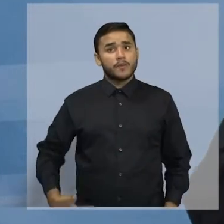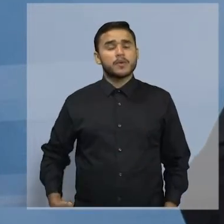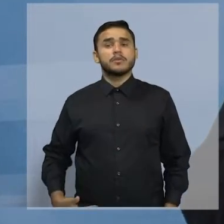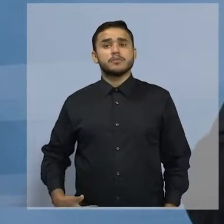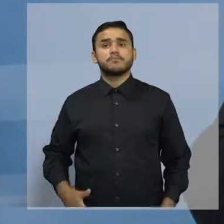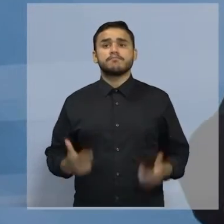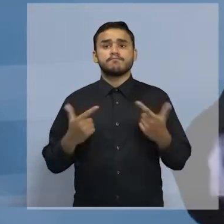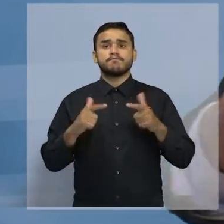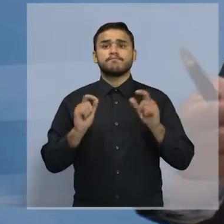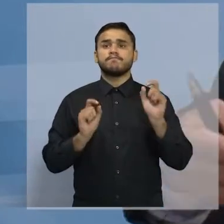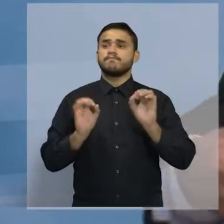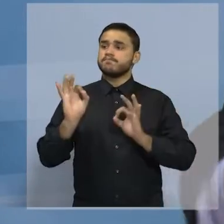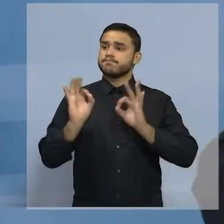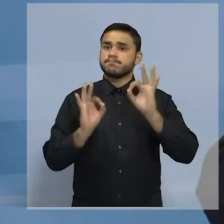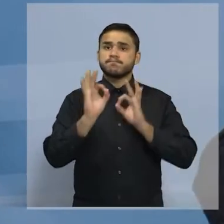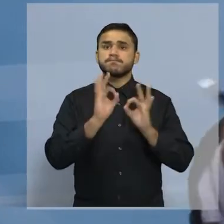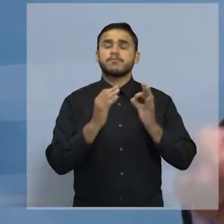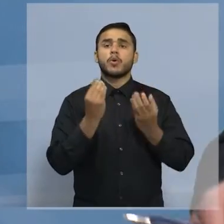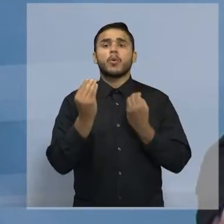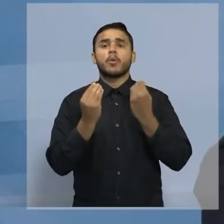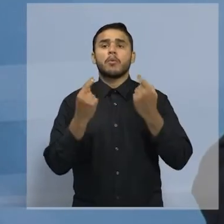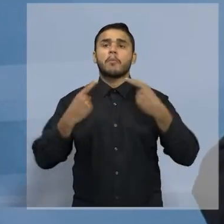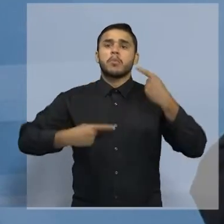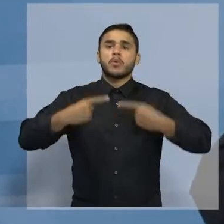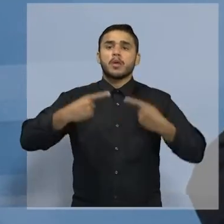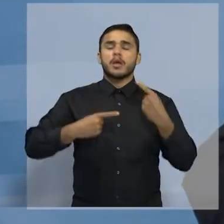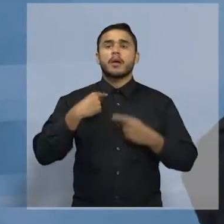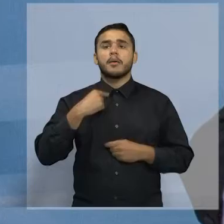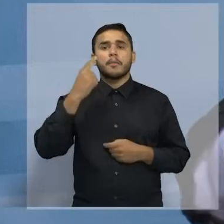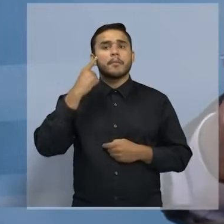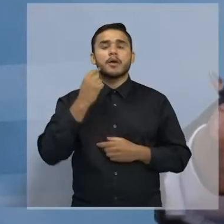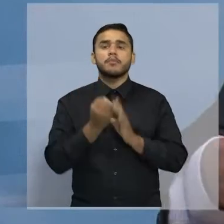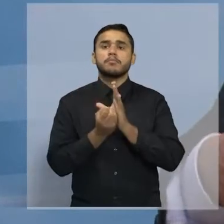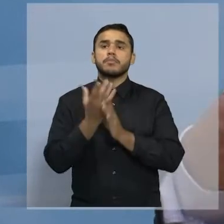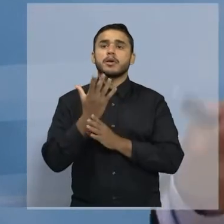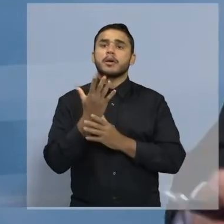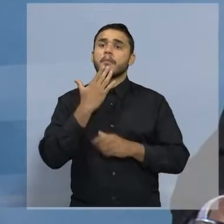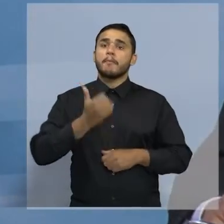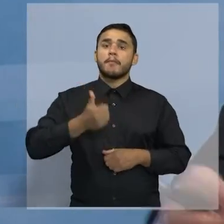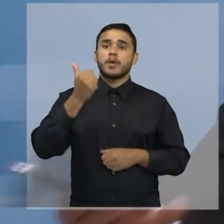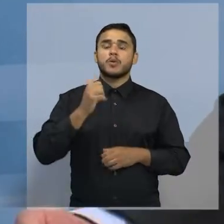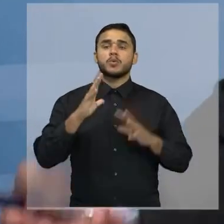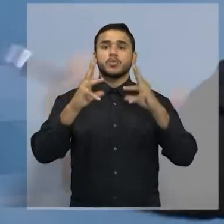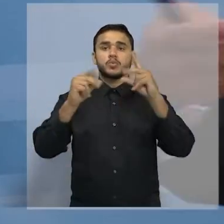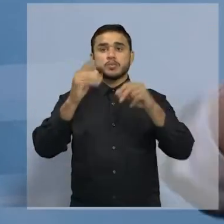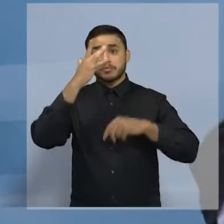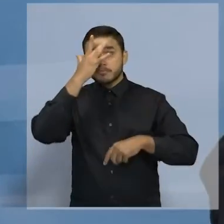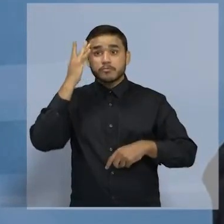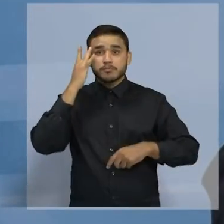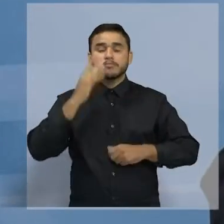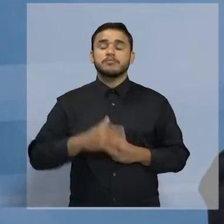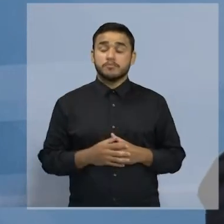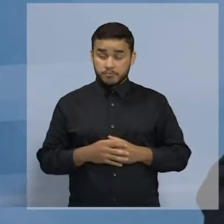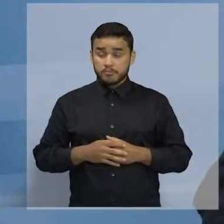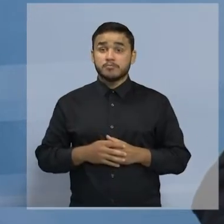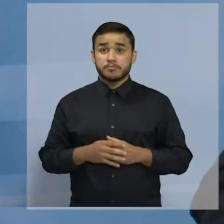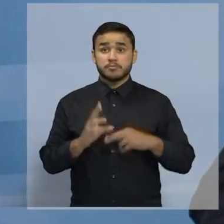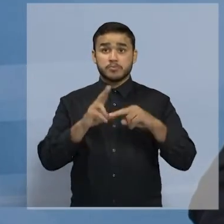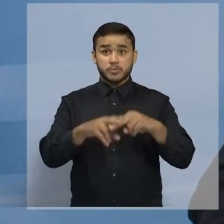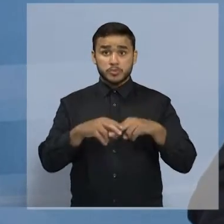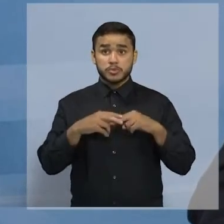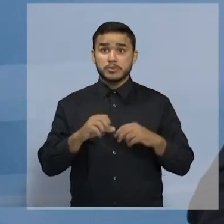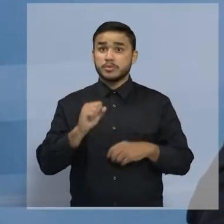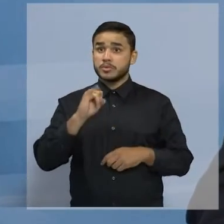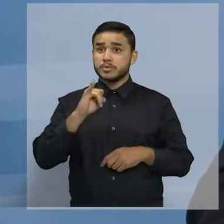que não teve essa competência gerencial e política para criar melhores condições para inserir as pessoas. Portanto, se